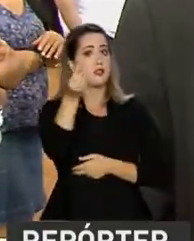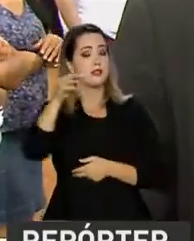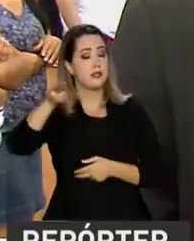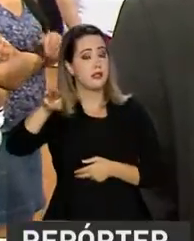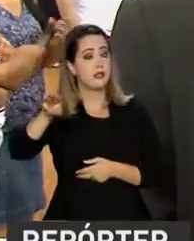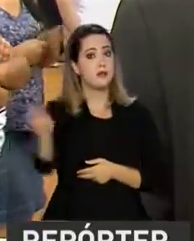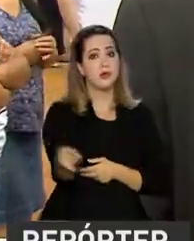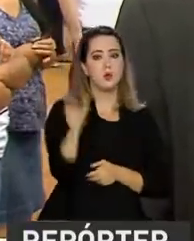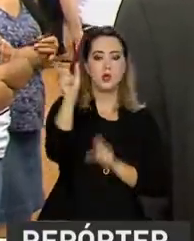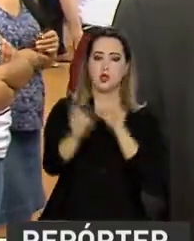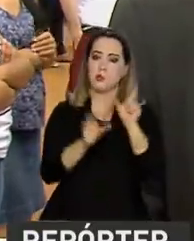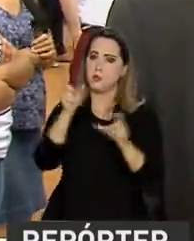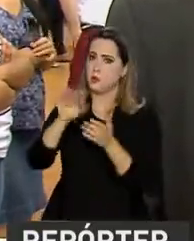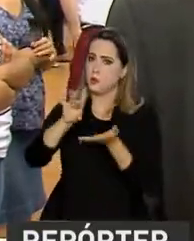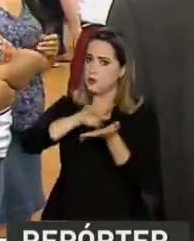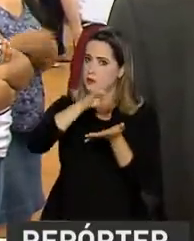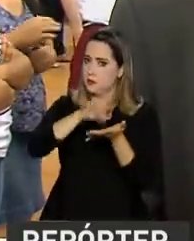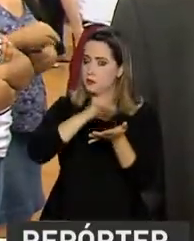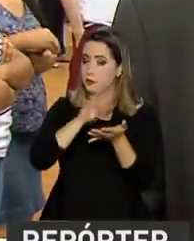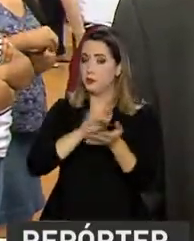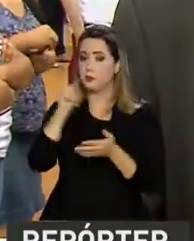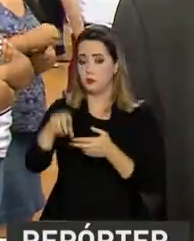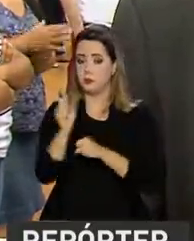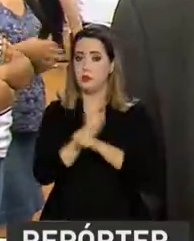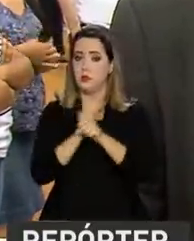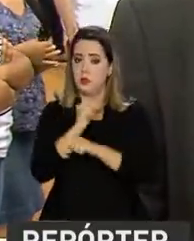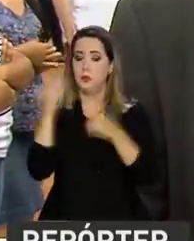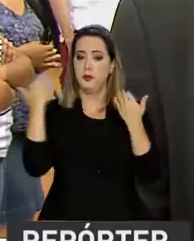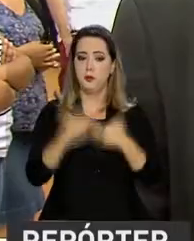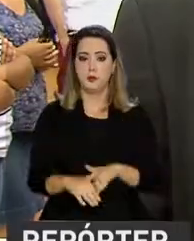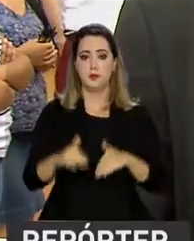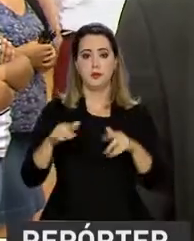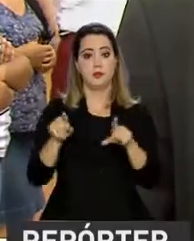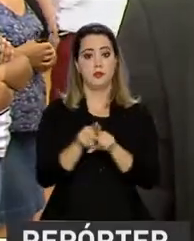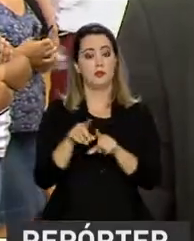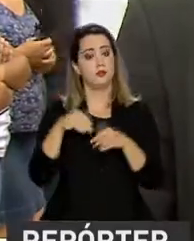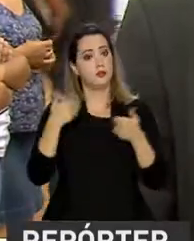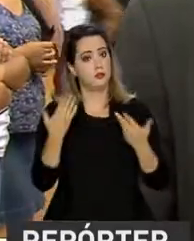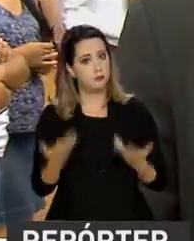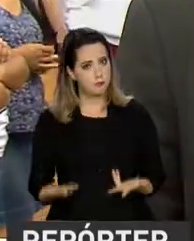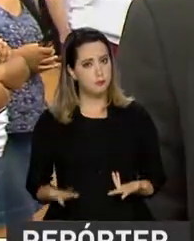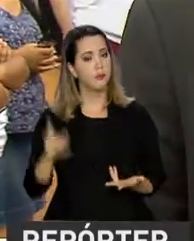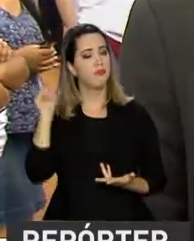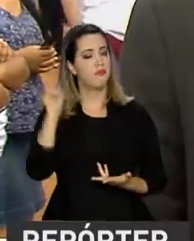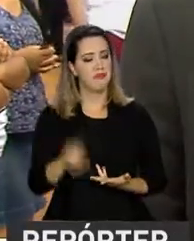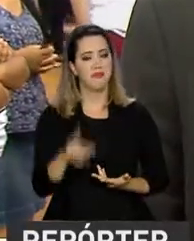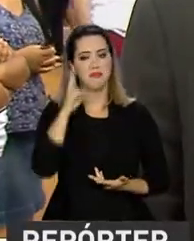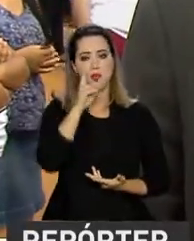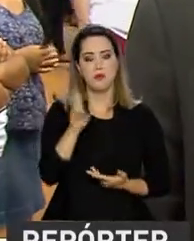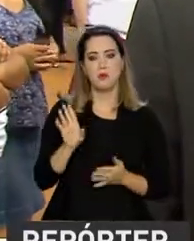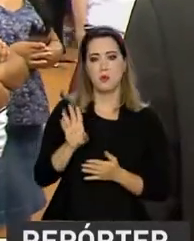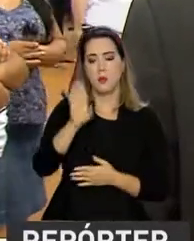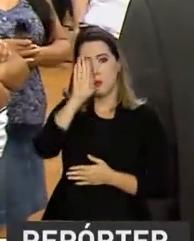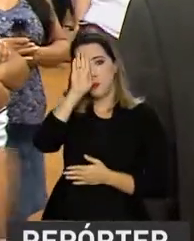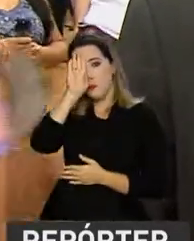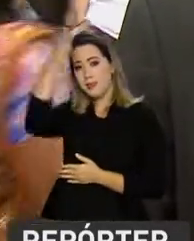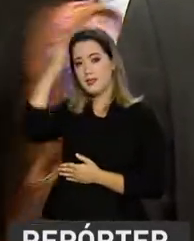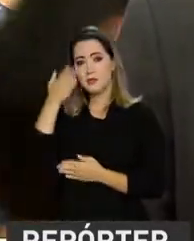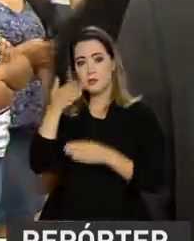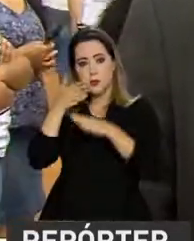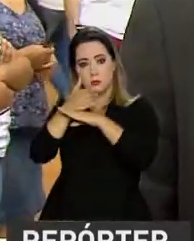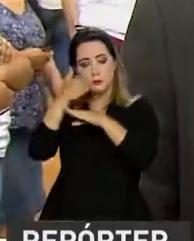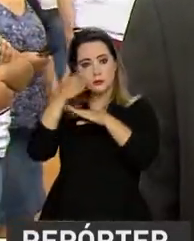de inscritos neste ano para a realização das provas do enem é considerado o principal instrumento a